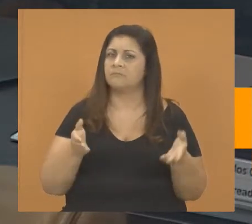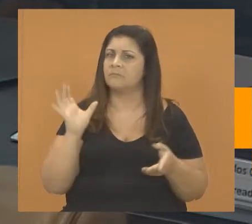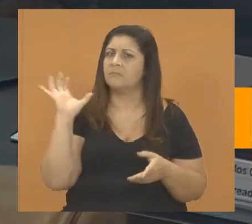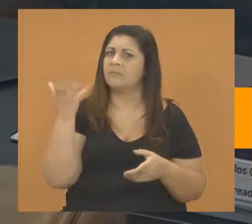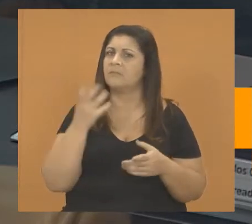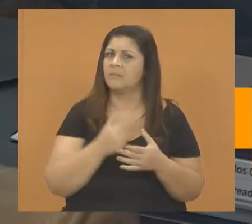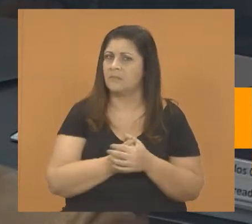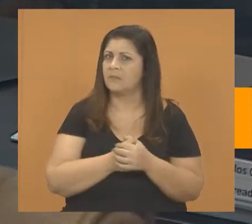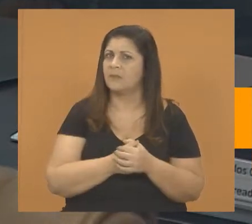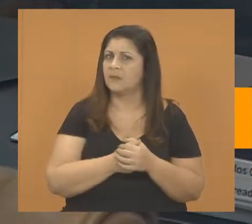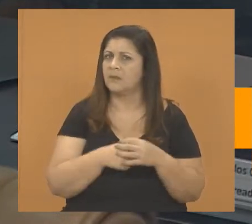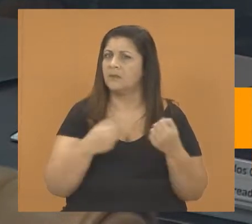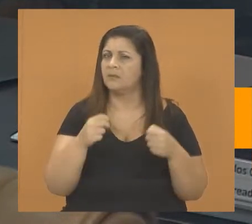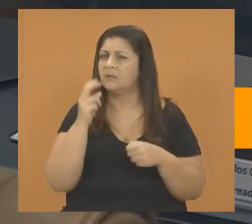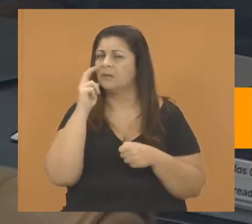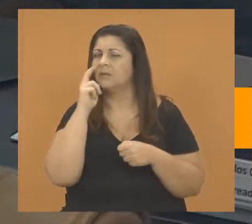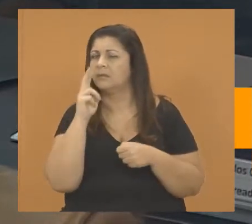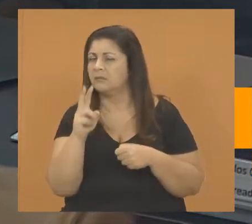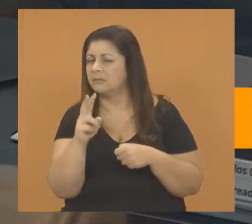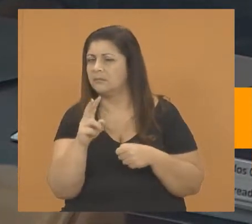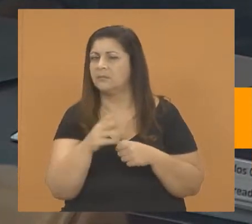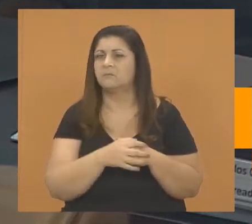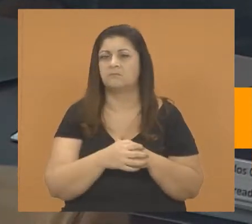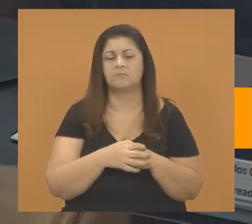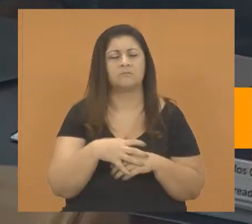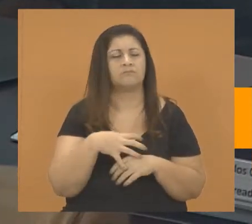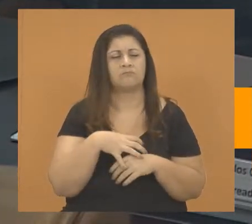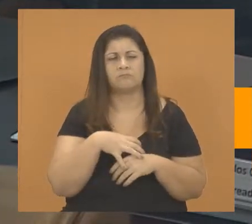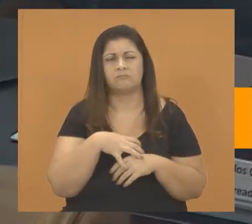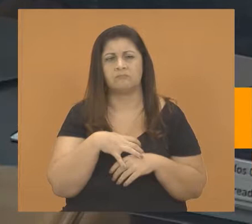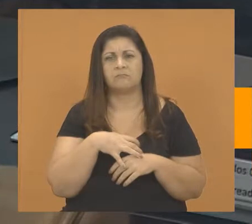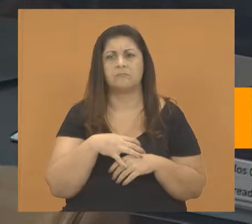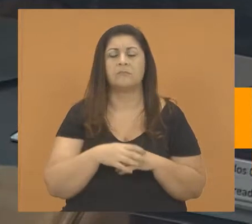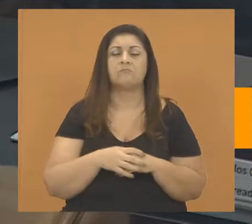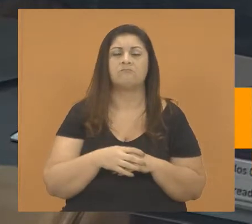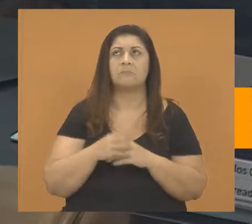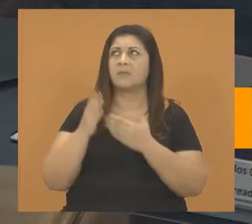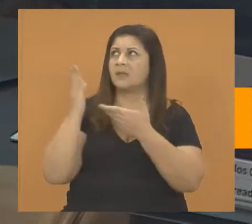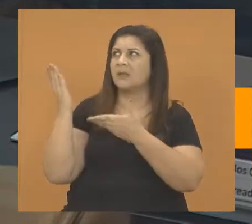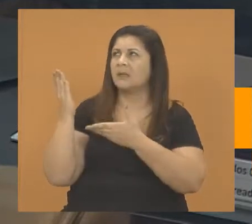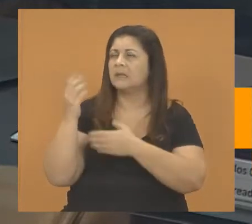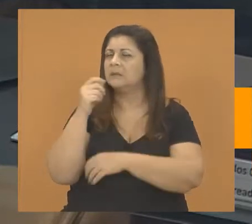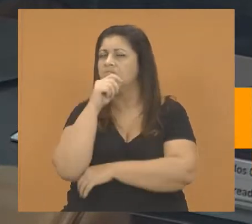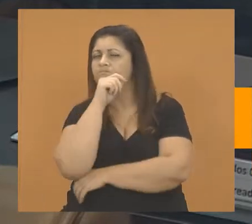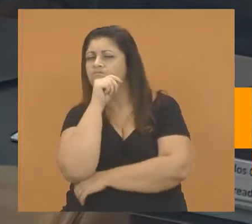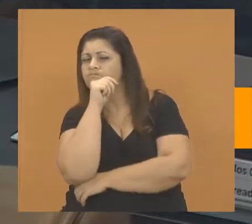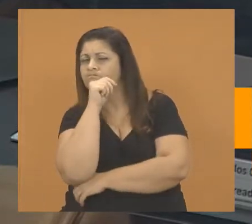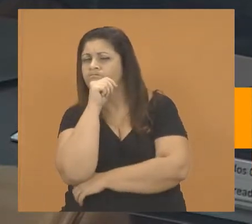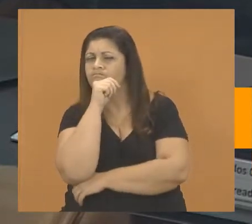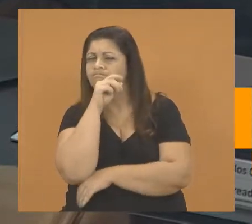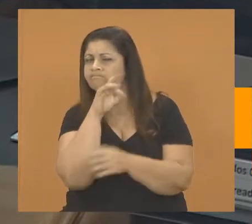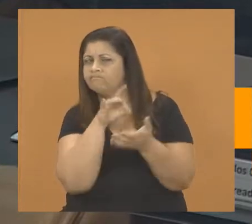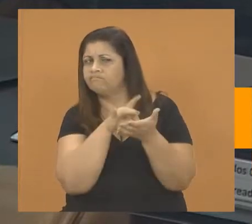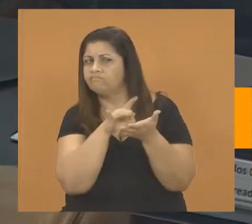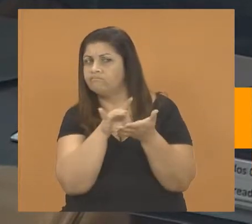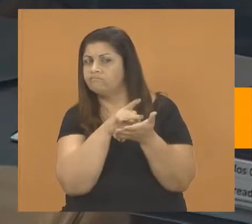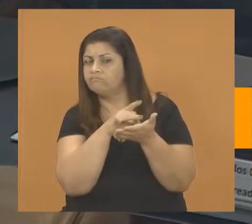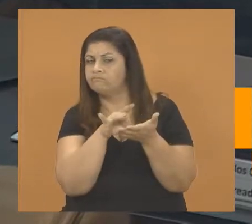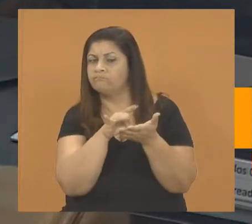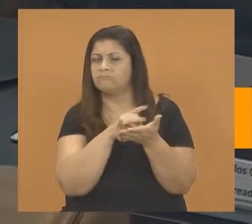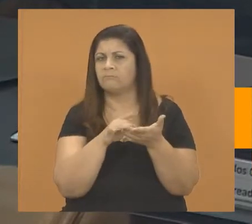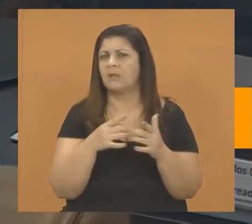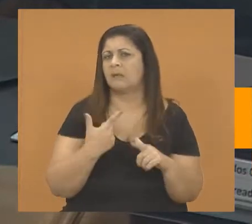tem que analisar com carinho por isso eu também fico um pouco meio desconfiado em relação a esse percentual justamente por isso